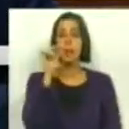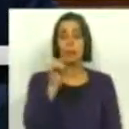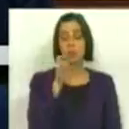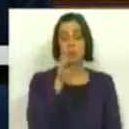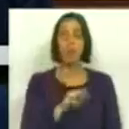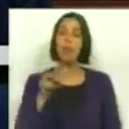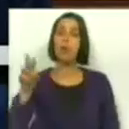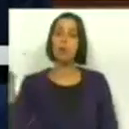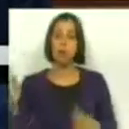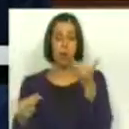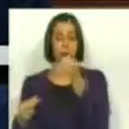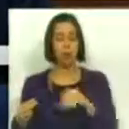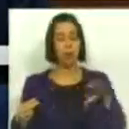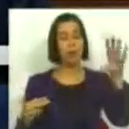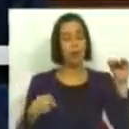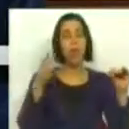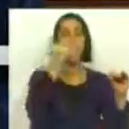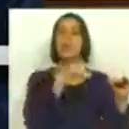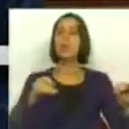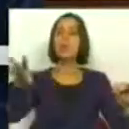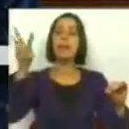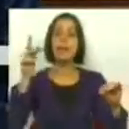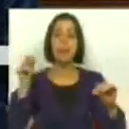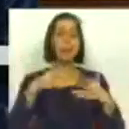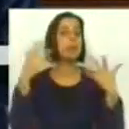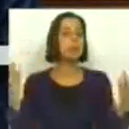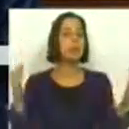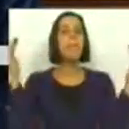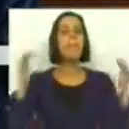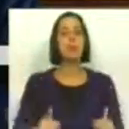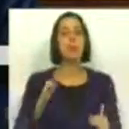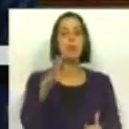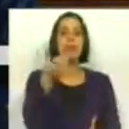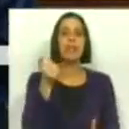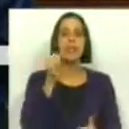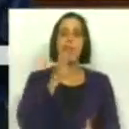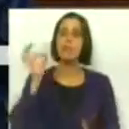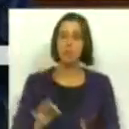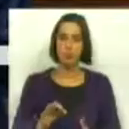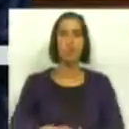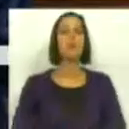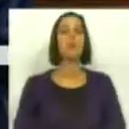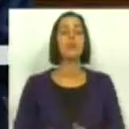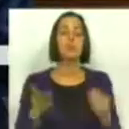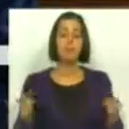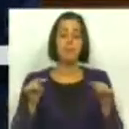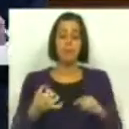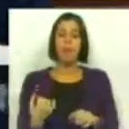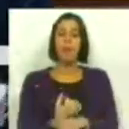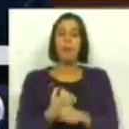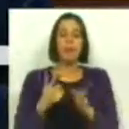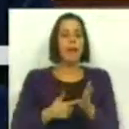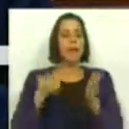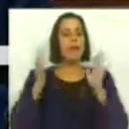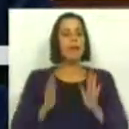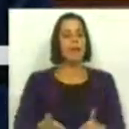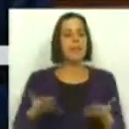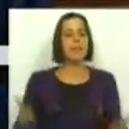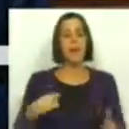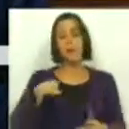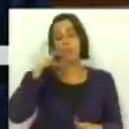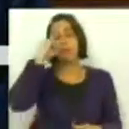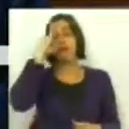milhões de euros entre 2010 e 2013, ou seja, menos 15%. É um trabalho necessário